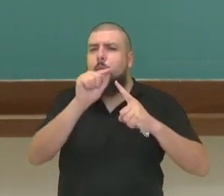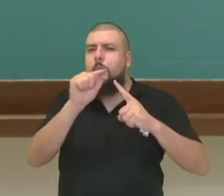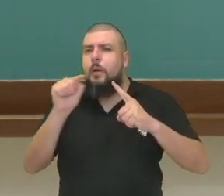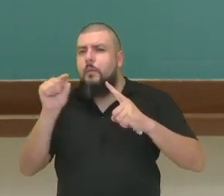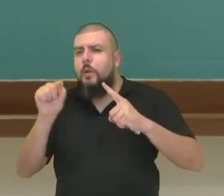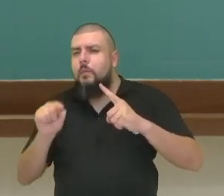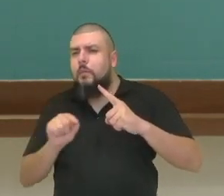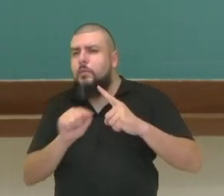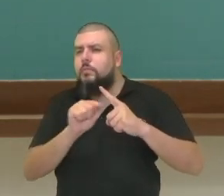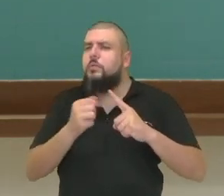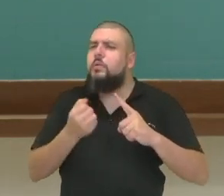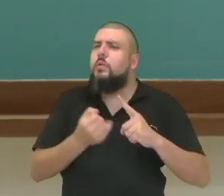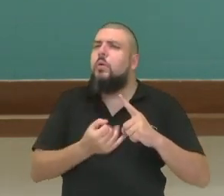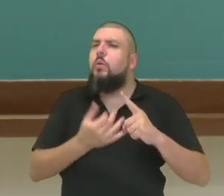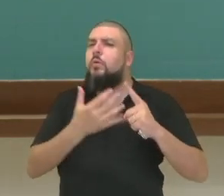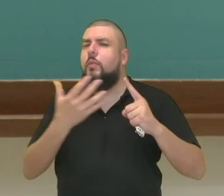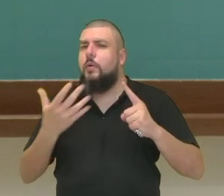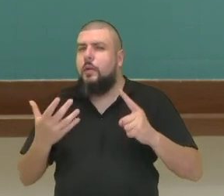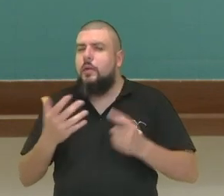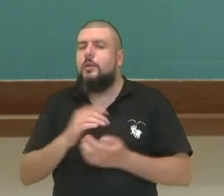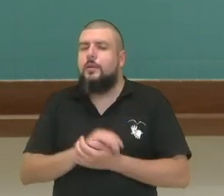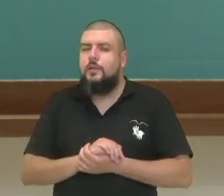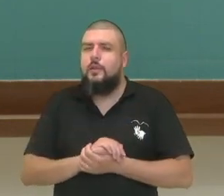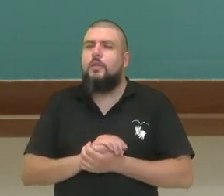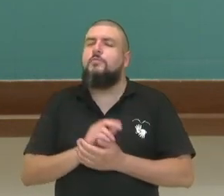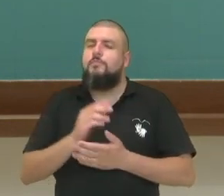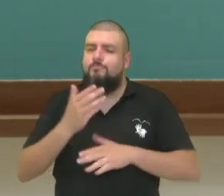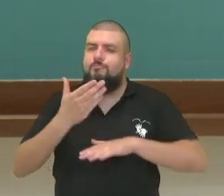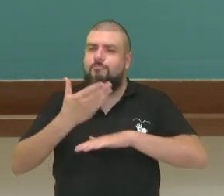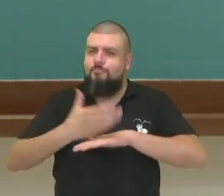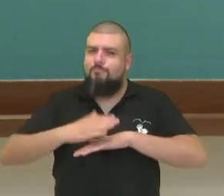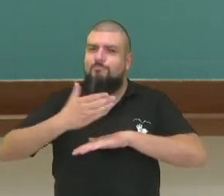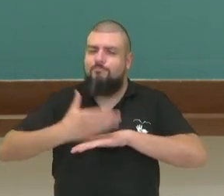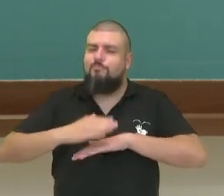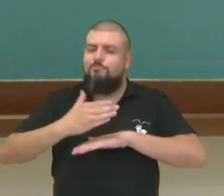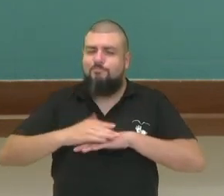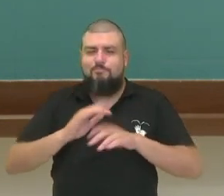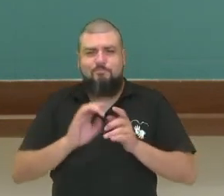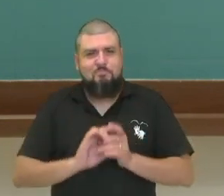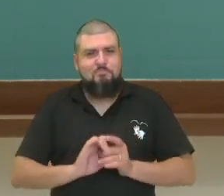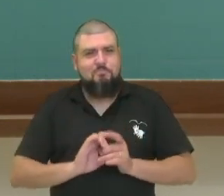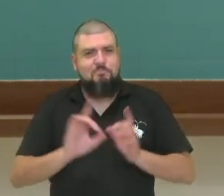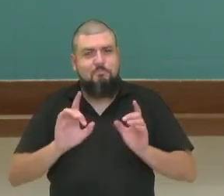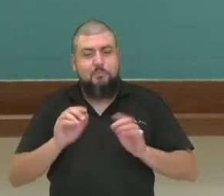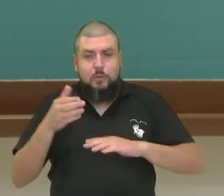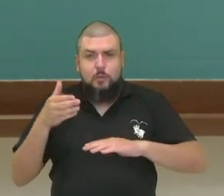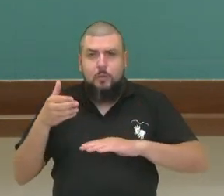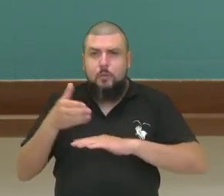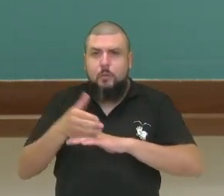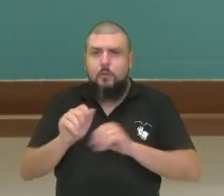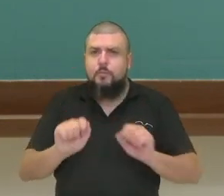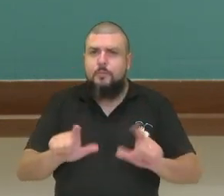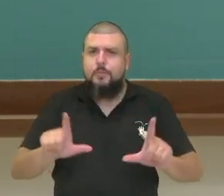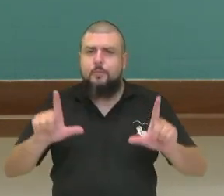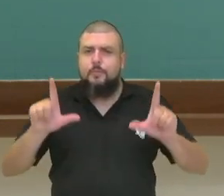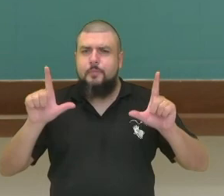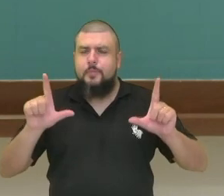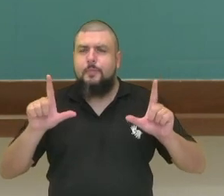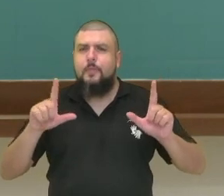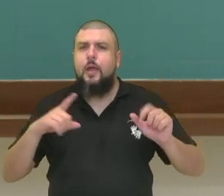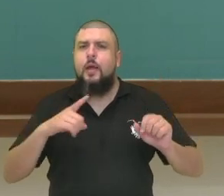essa parte da geometria na verdade tá bom Então continue jogando entre lá acesse tem vários jogos relacionados com essa